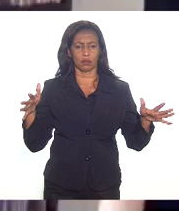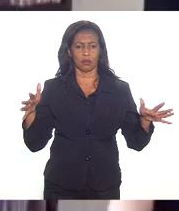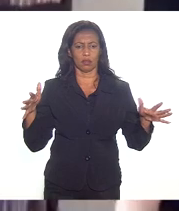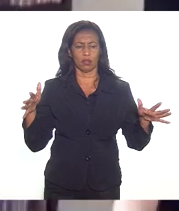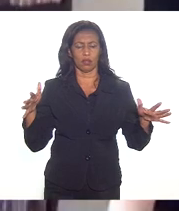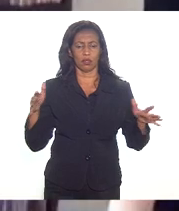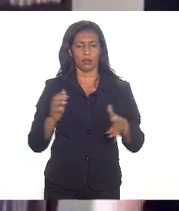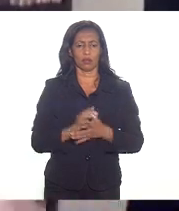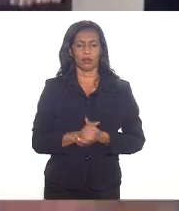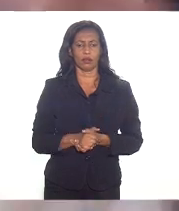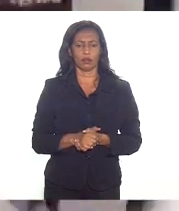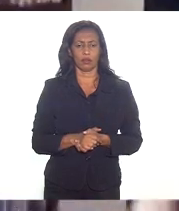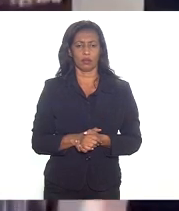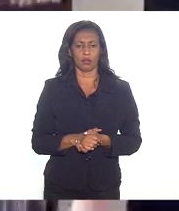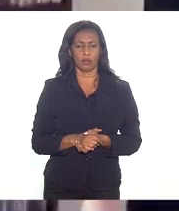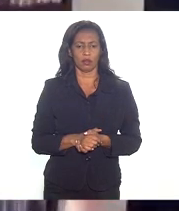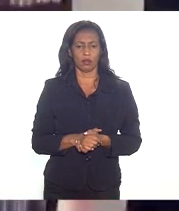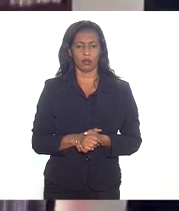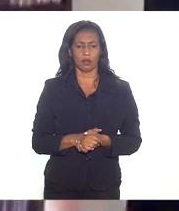tempos